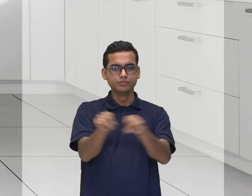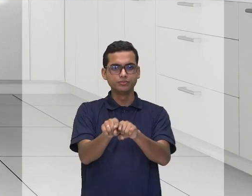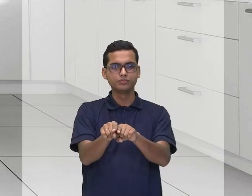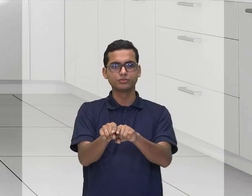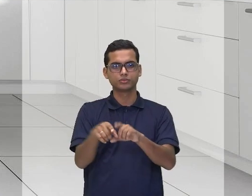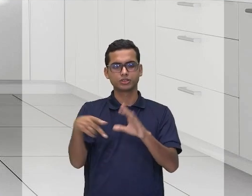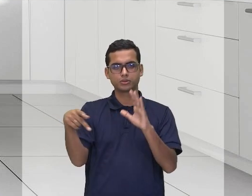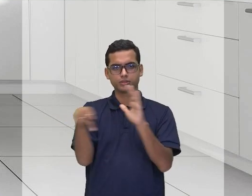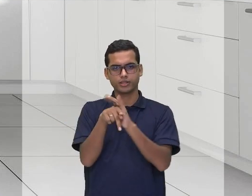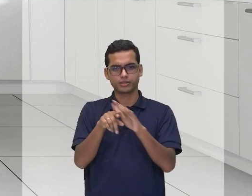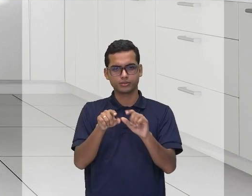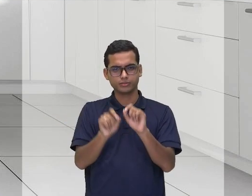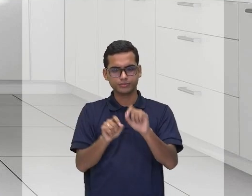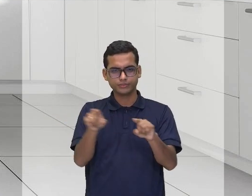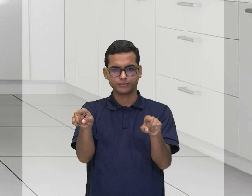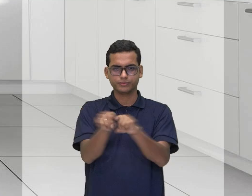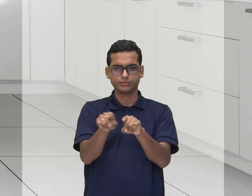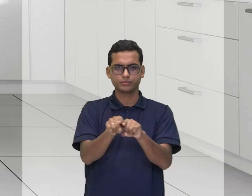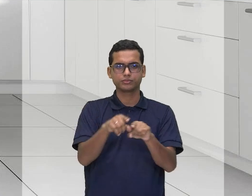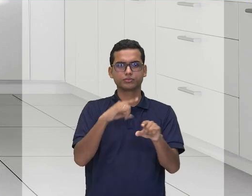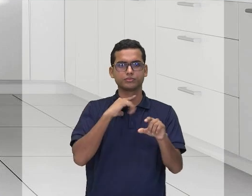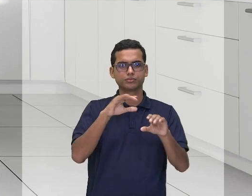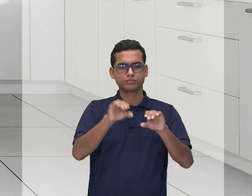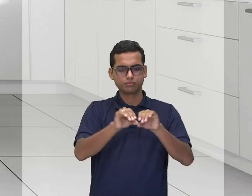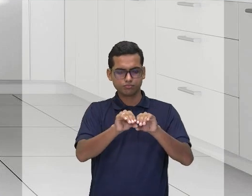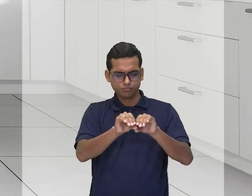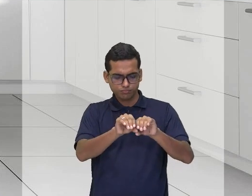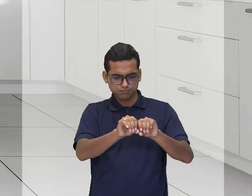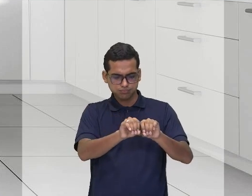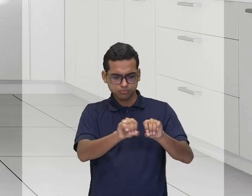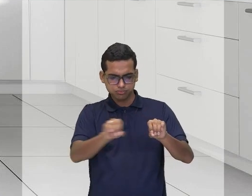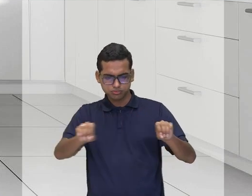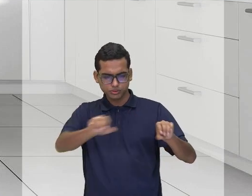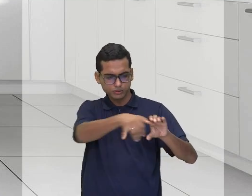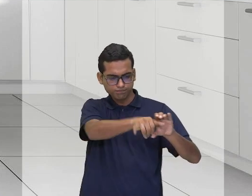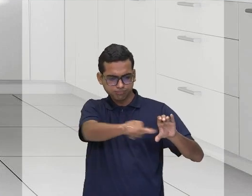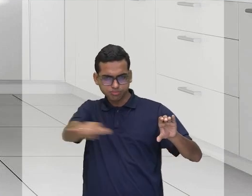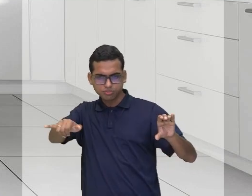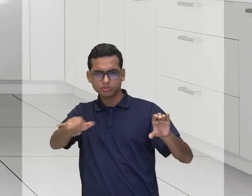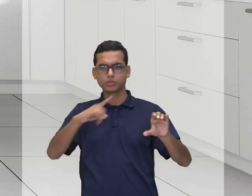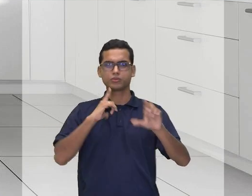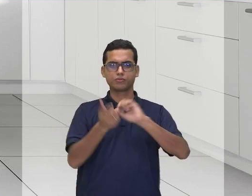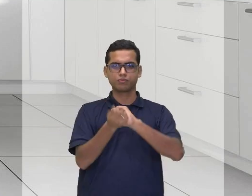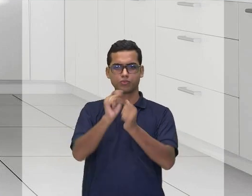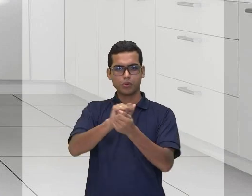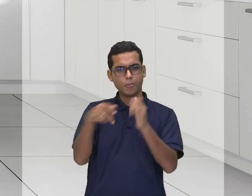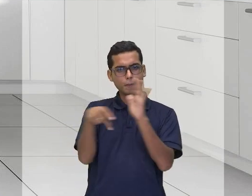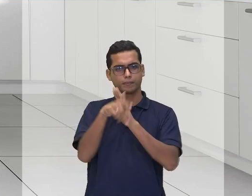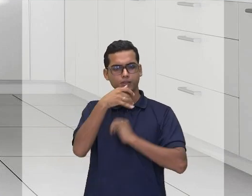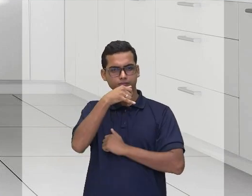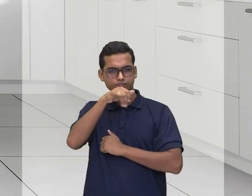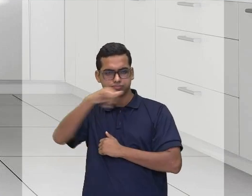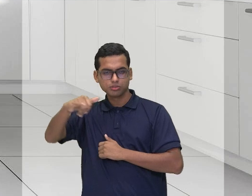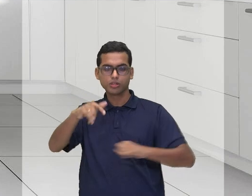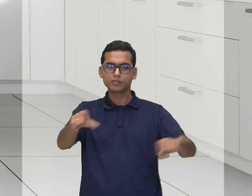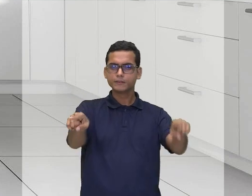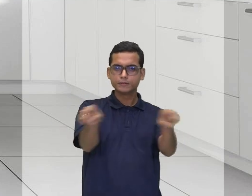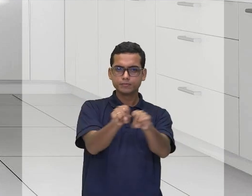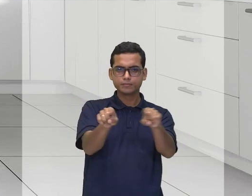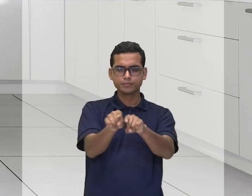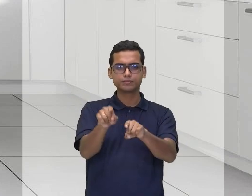elétrico, né, que vai fazer ali a conversão da energia. Temos